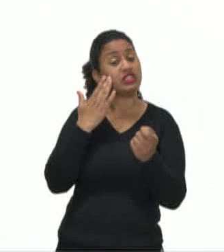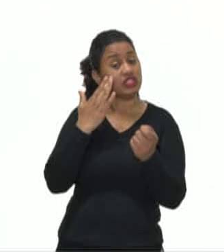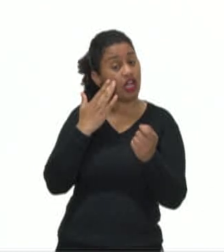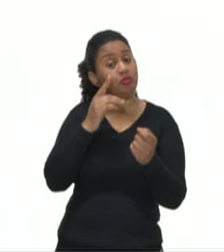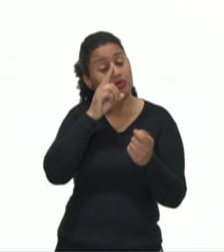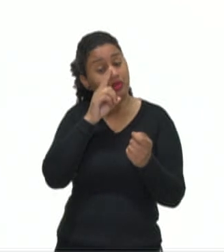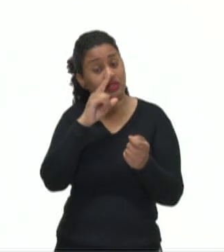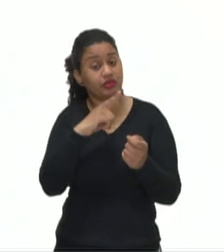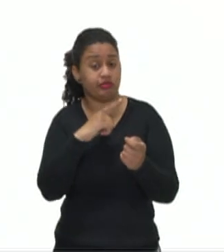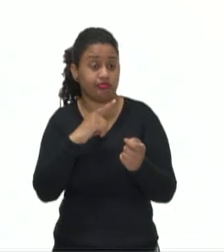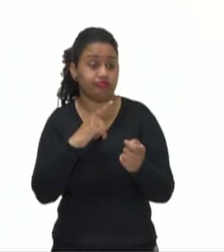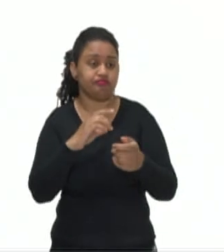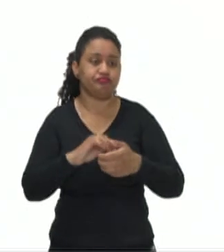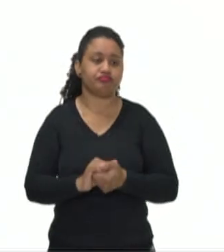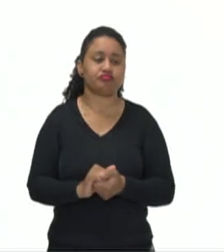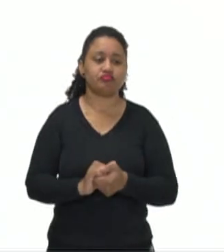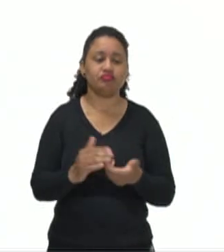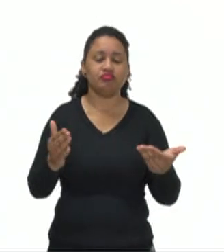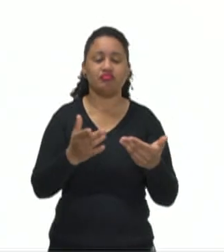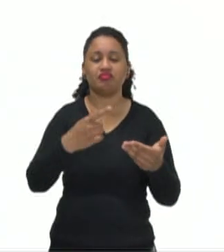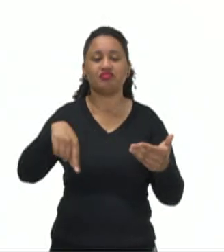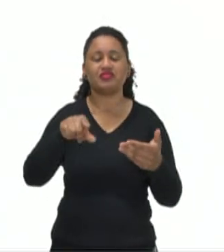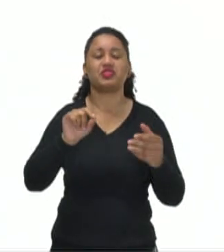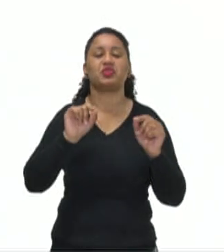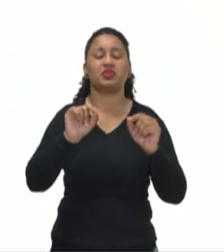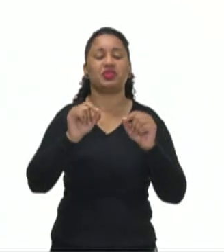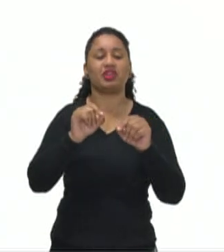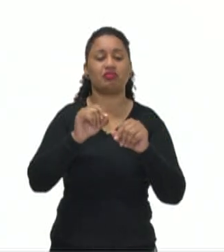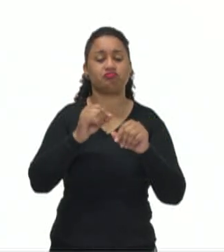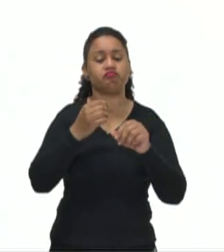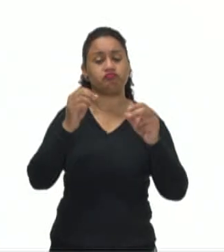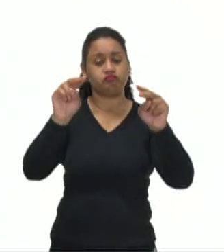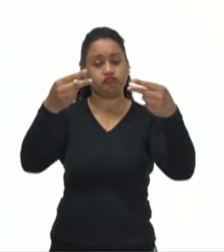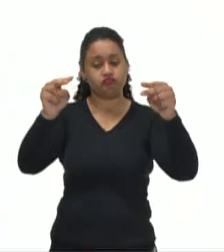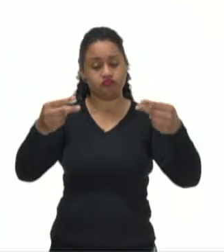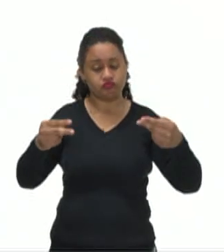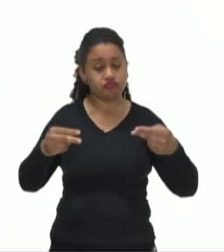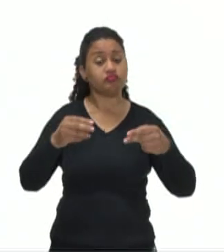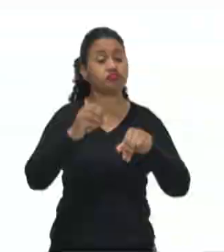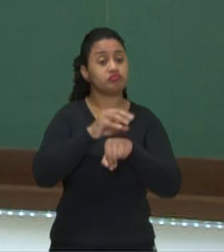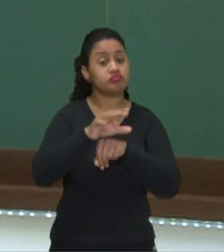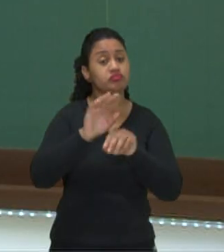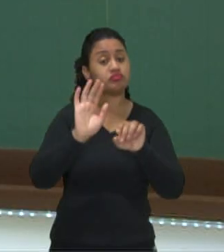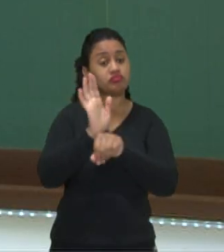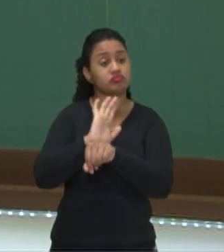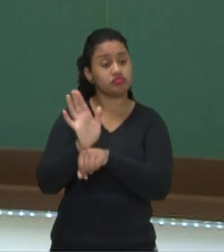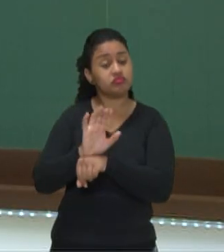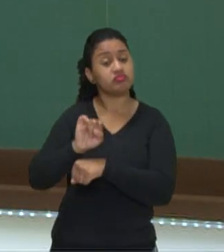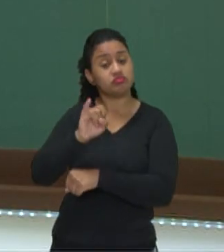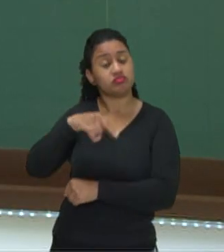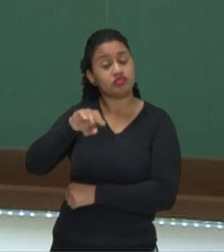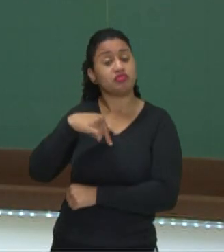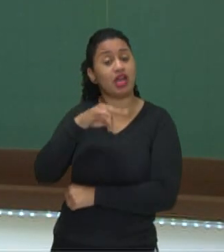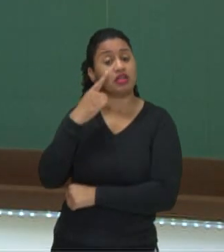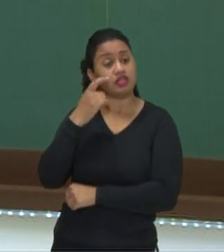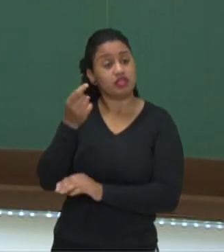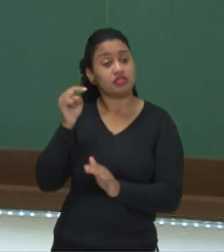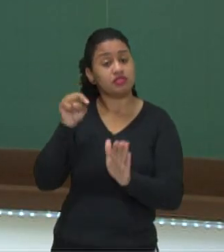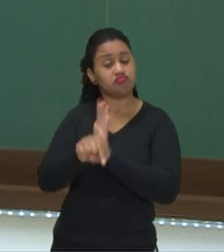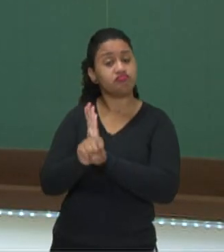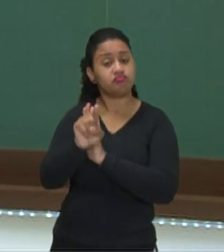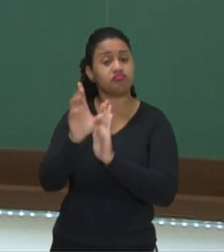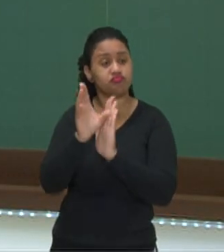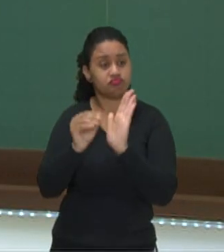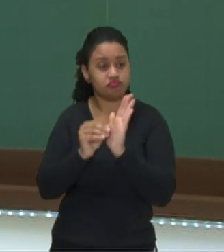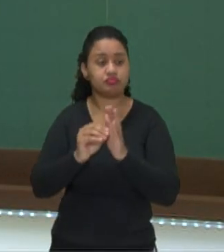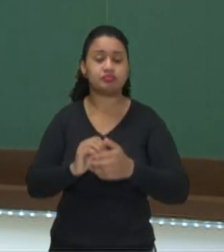assumidos. Eu deixo para vocês aqui uma sugestão de vídeo, se vocês tiverem mais interesse de se aprofundar sobre o